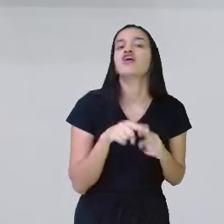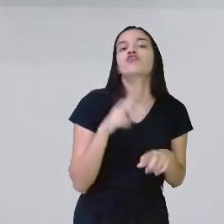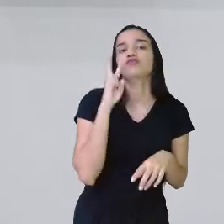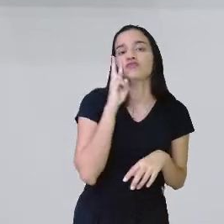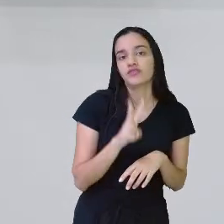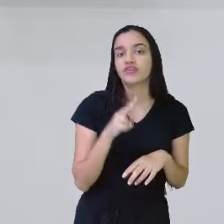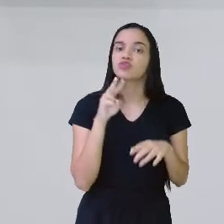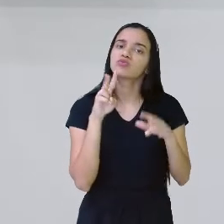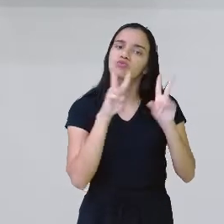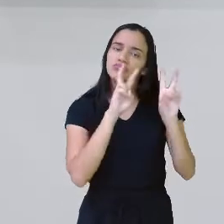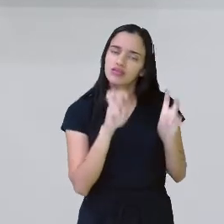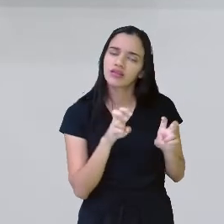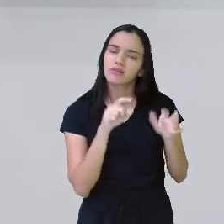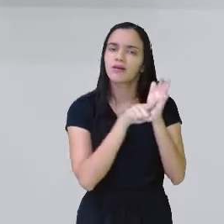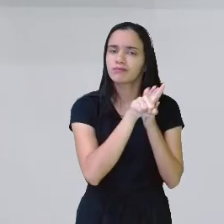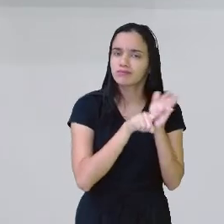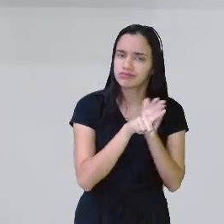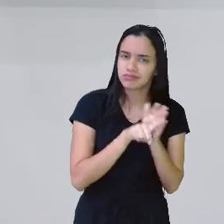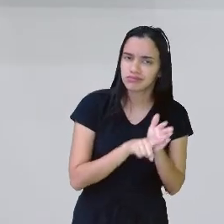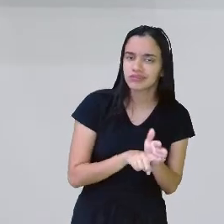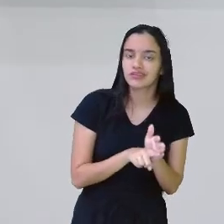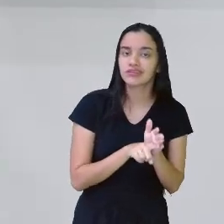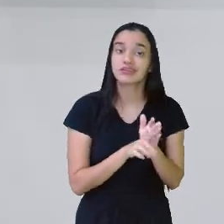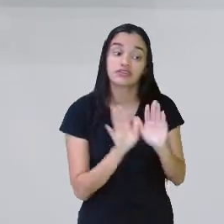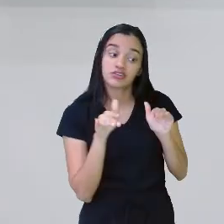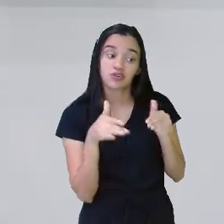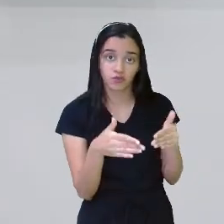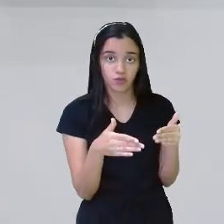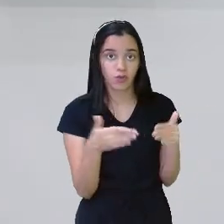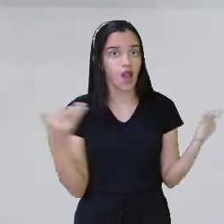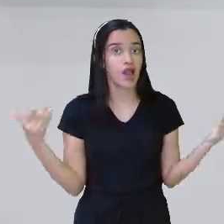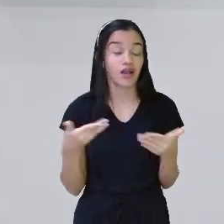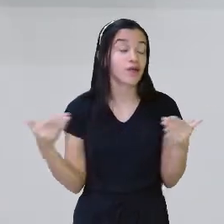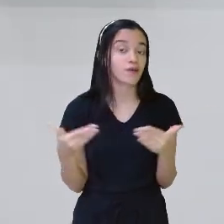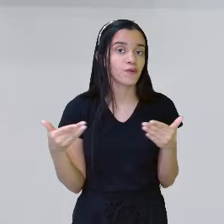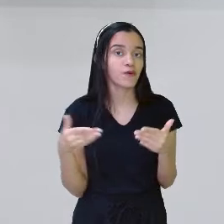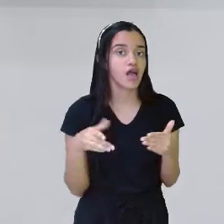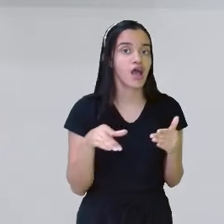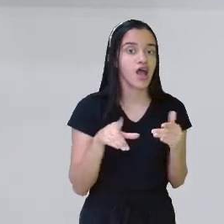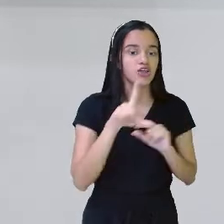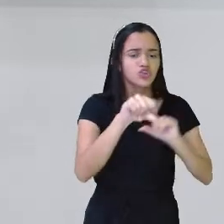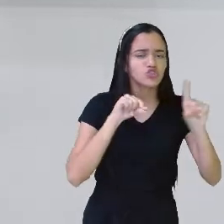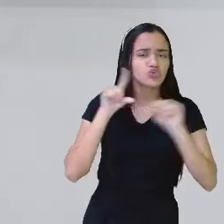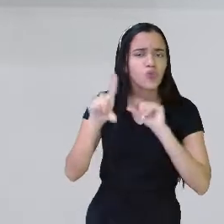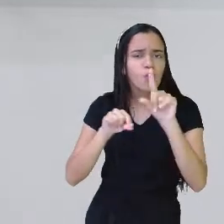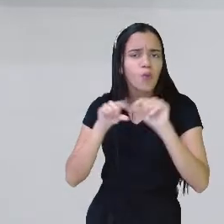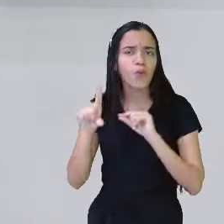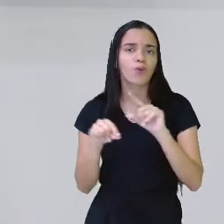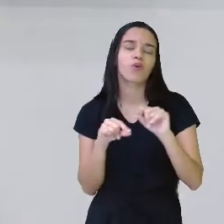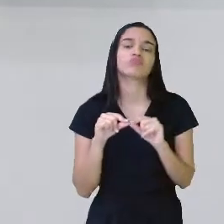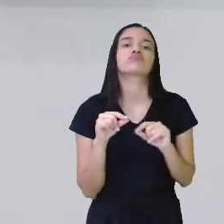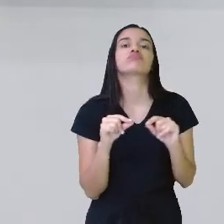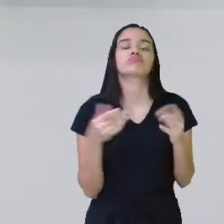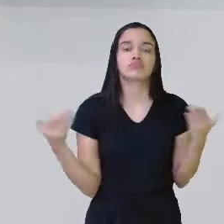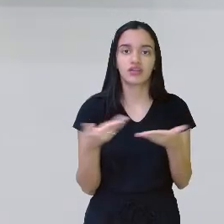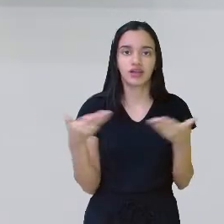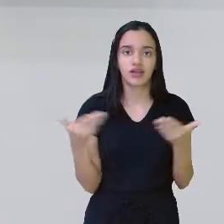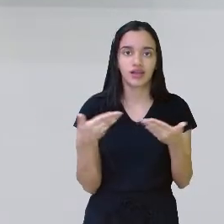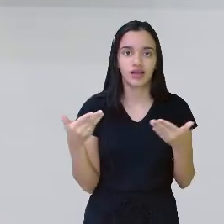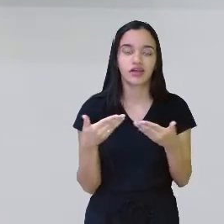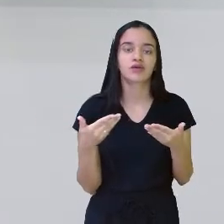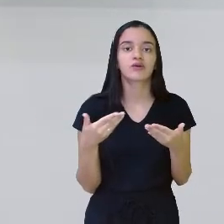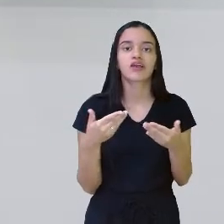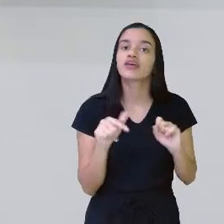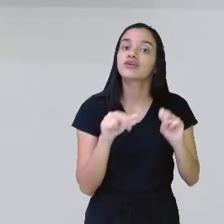já fez a pesquisa, você já fez o recorte. Então, o que a gente vai fazer agora? Selecionar. Agora que o recorte já